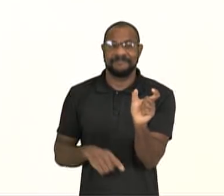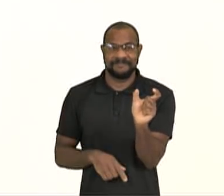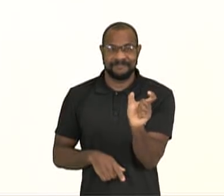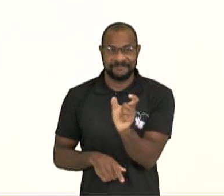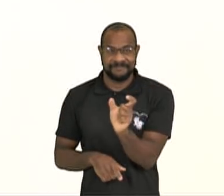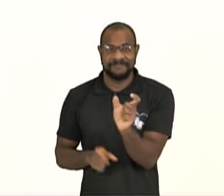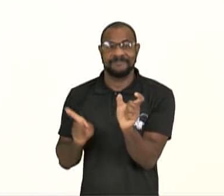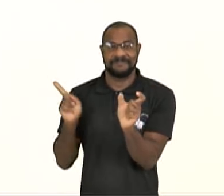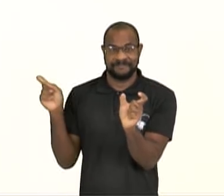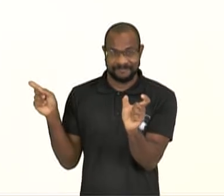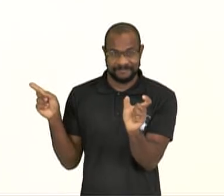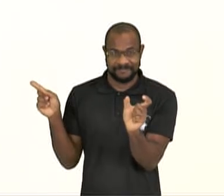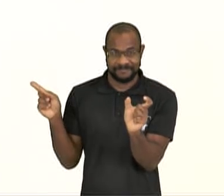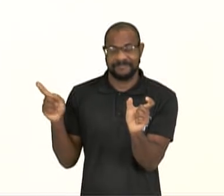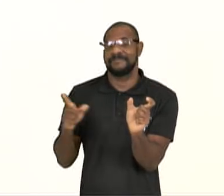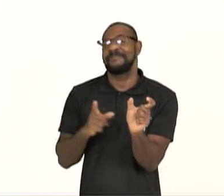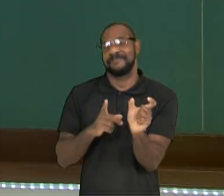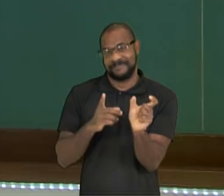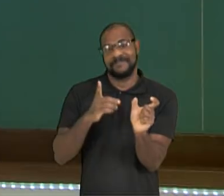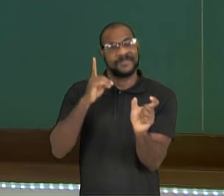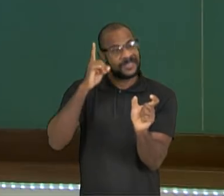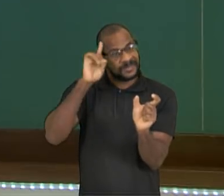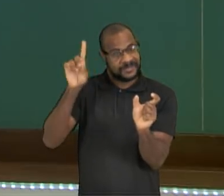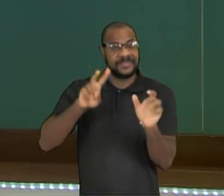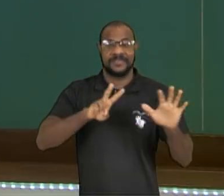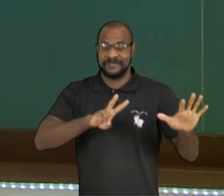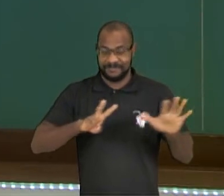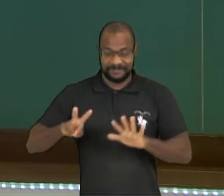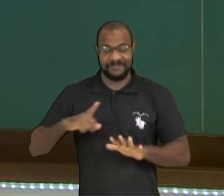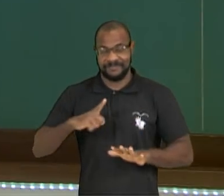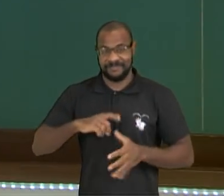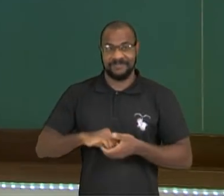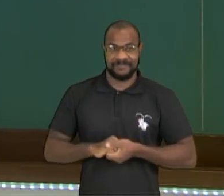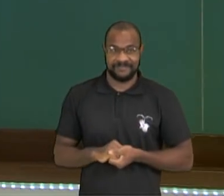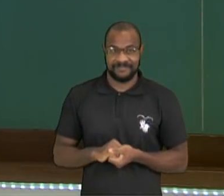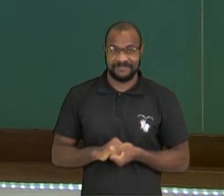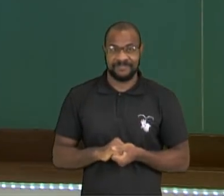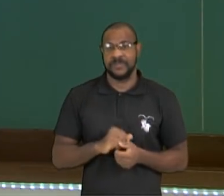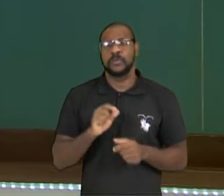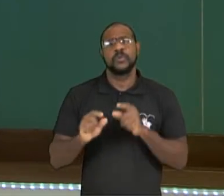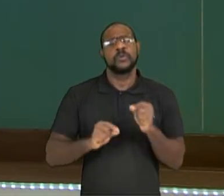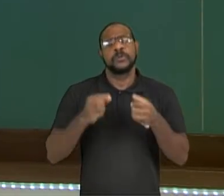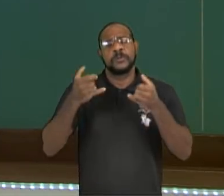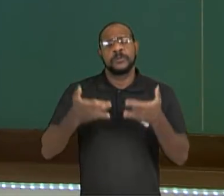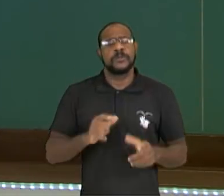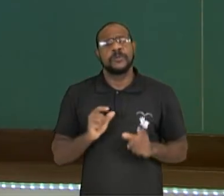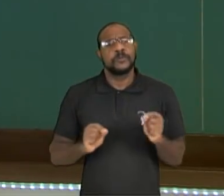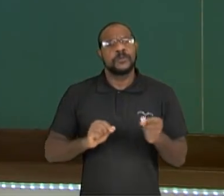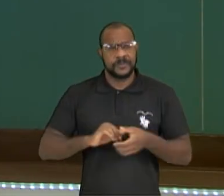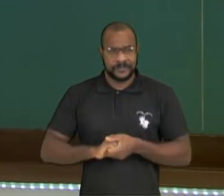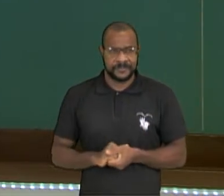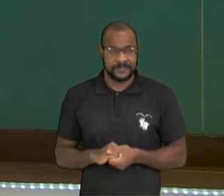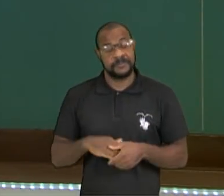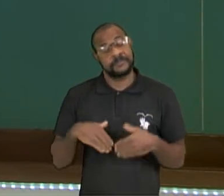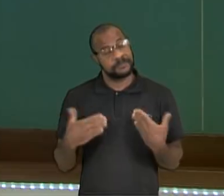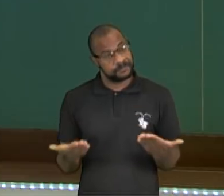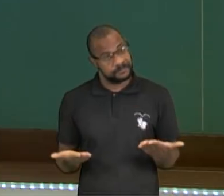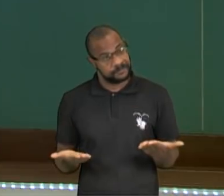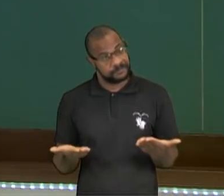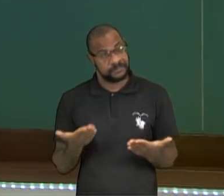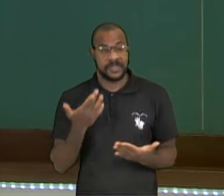Wednesday, Thursday, Friday. O que ele está descrevendo, então?